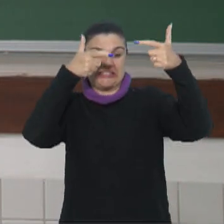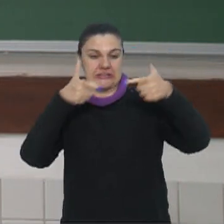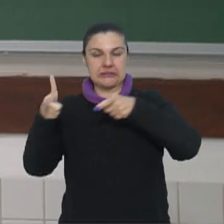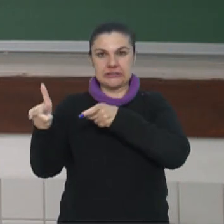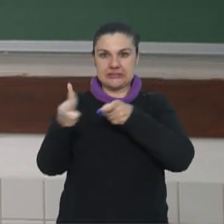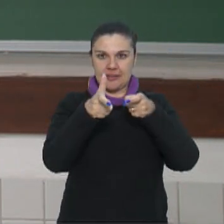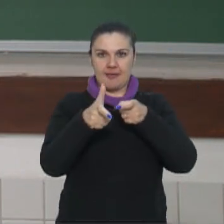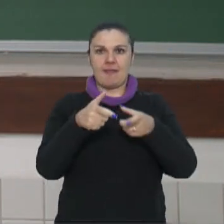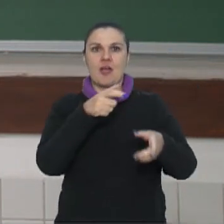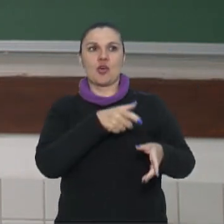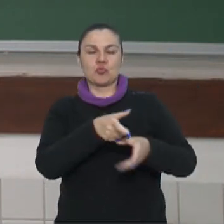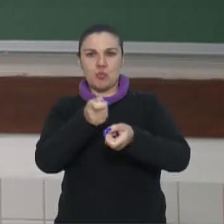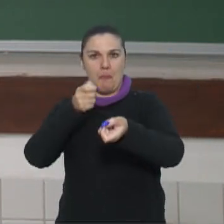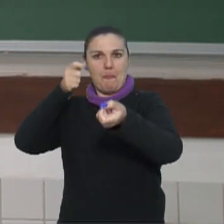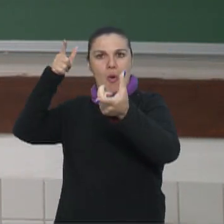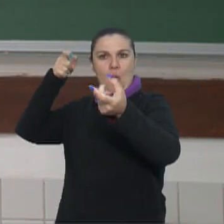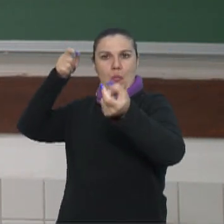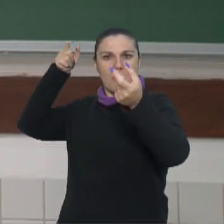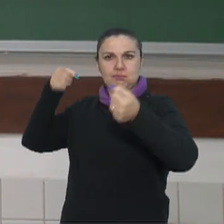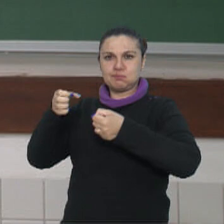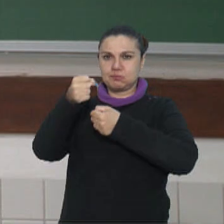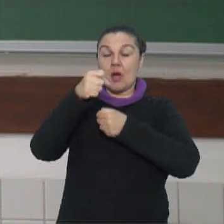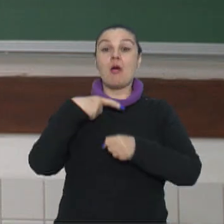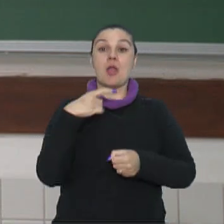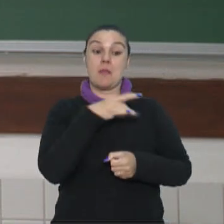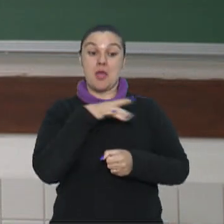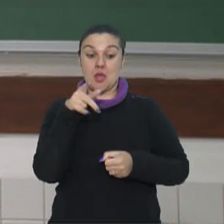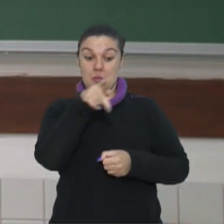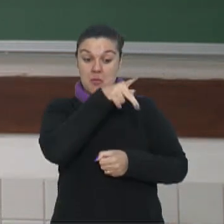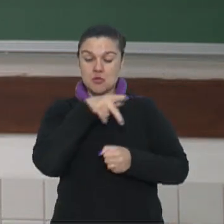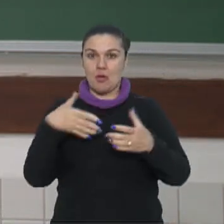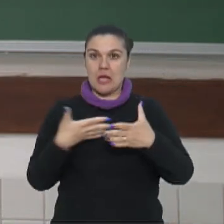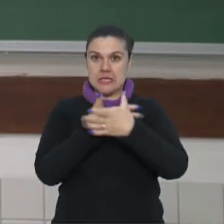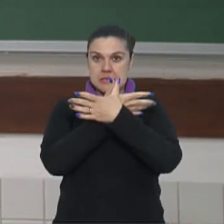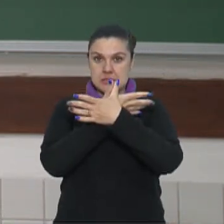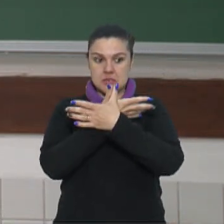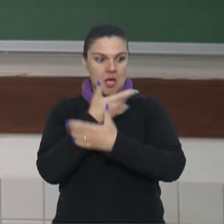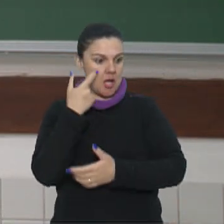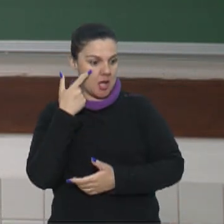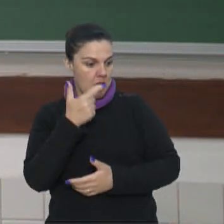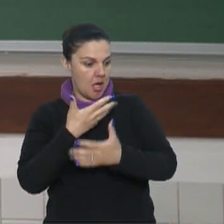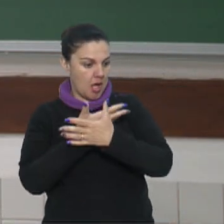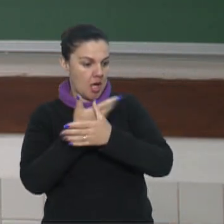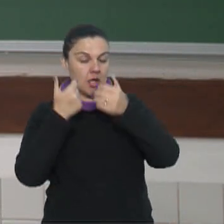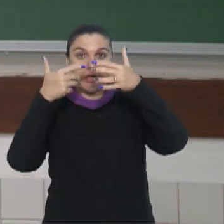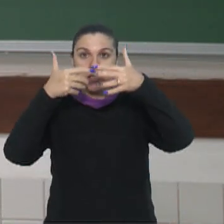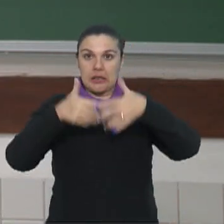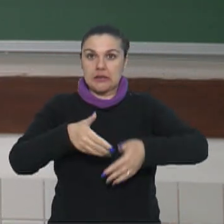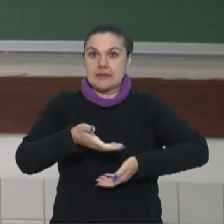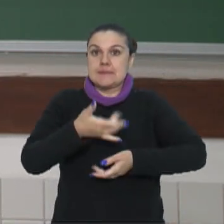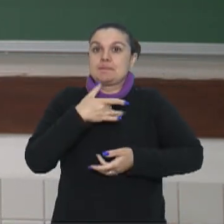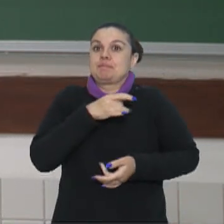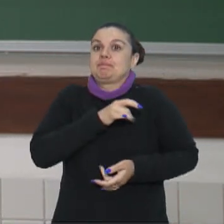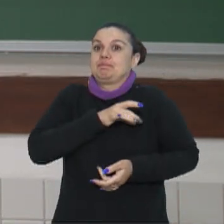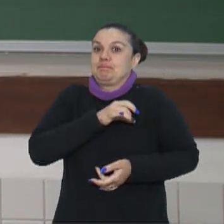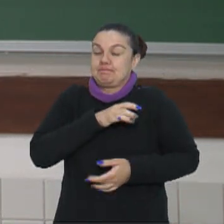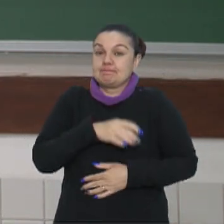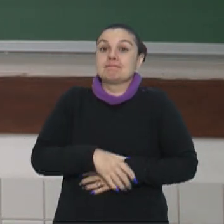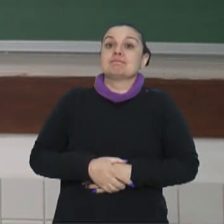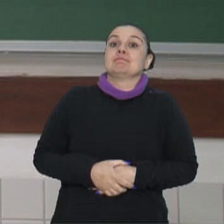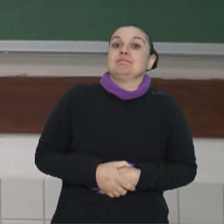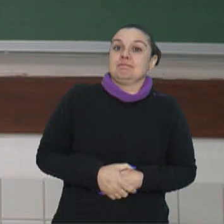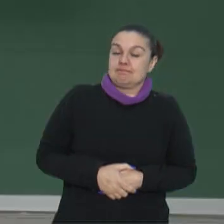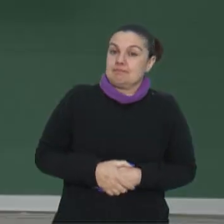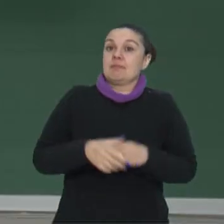dizer assim, que colocava temor próximo de outros povos menores da região. E diga-se de